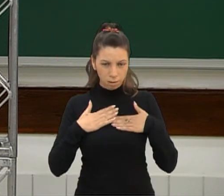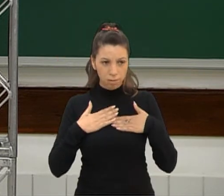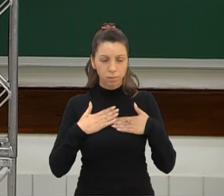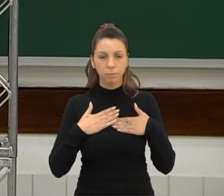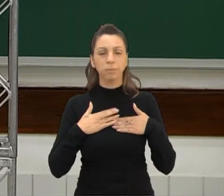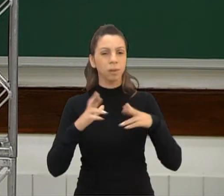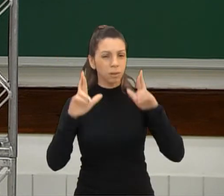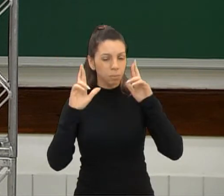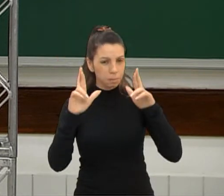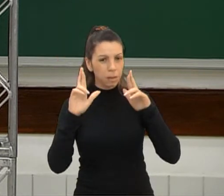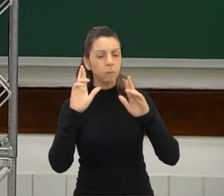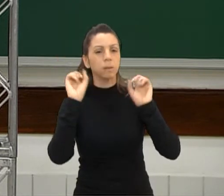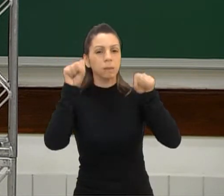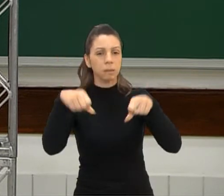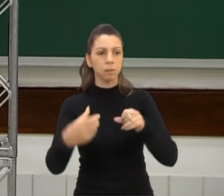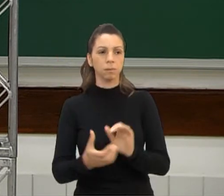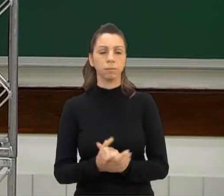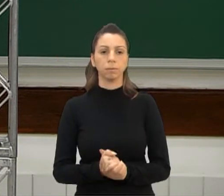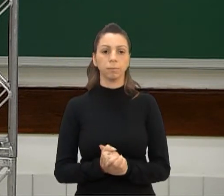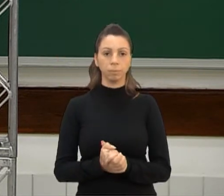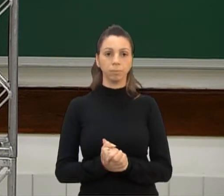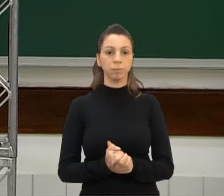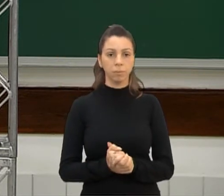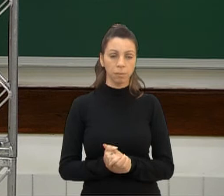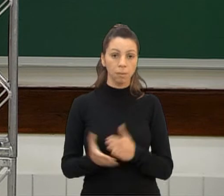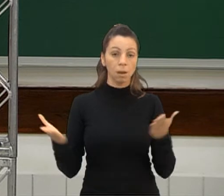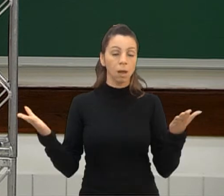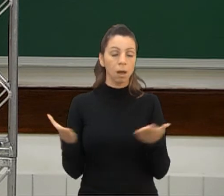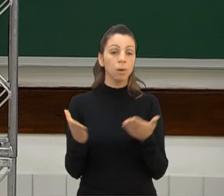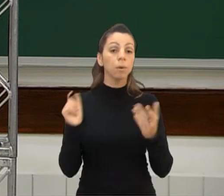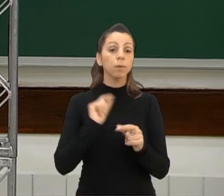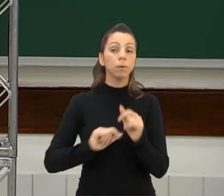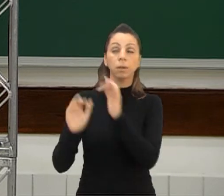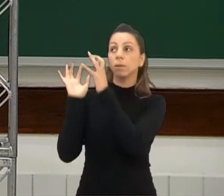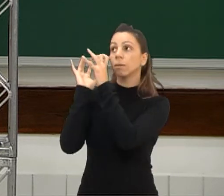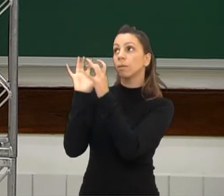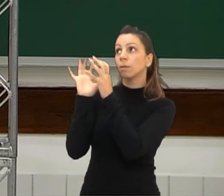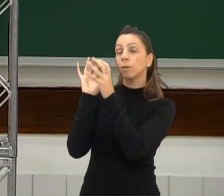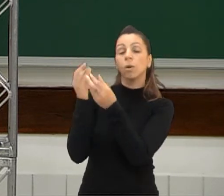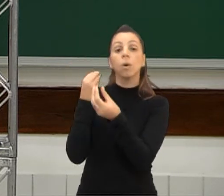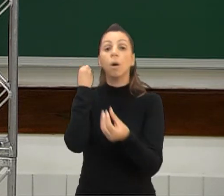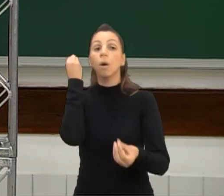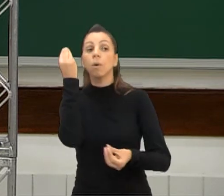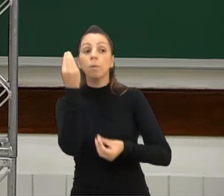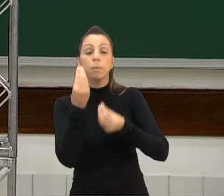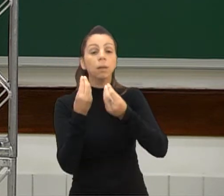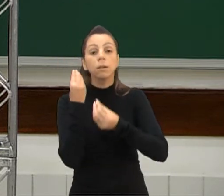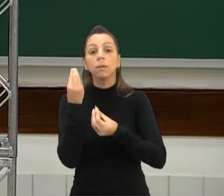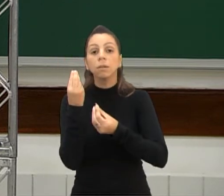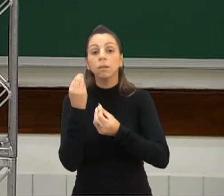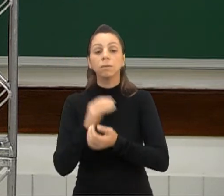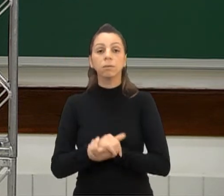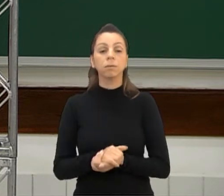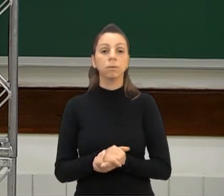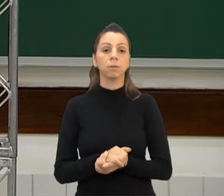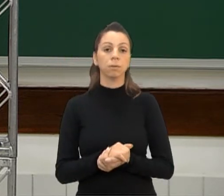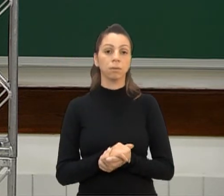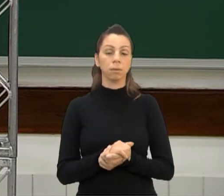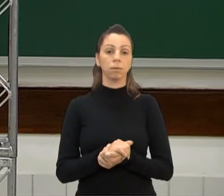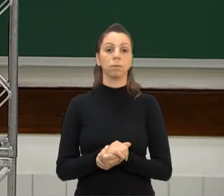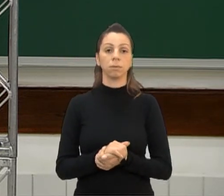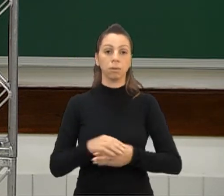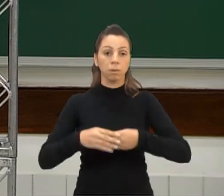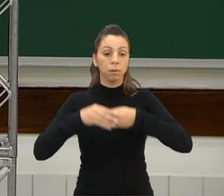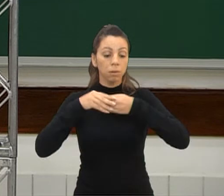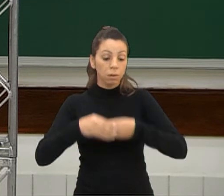na próxima. Agora a gente vai pensar um pouquinho como que a gente pode saudar alguém. Ou seja, como podemos saludar